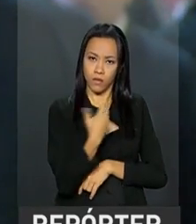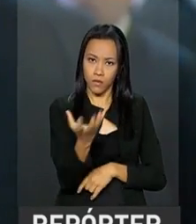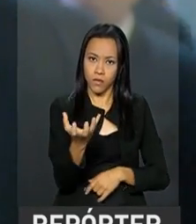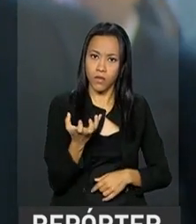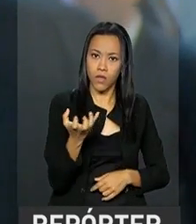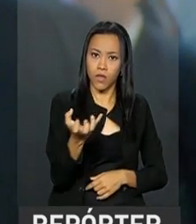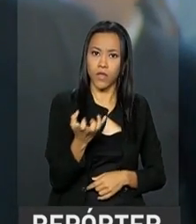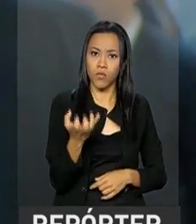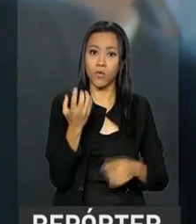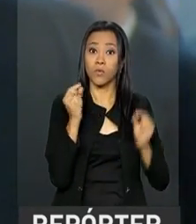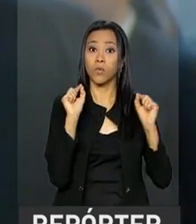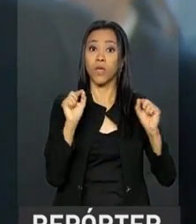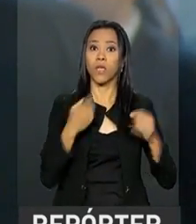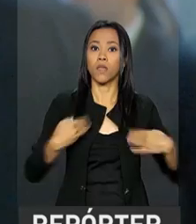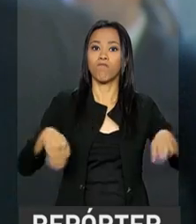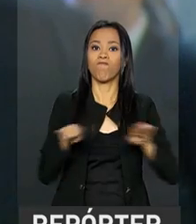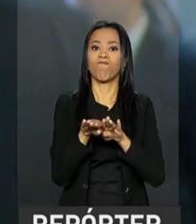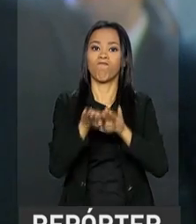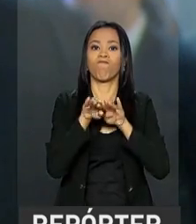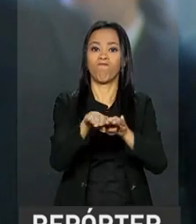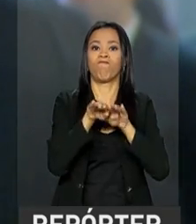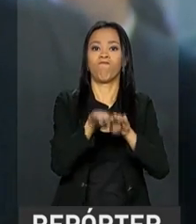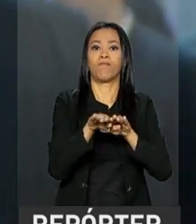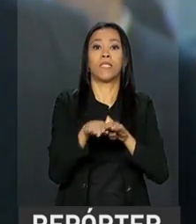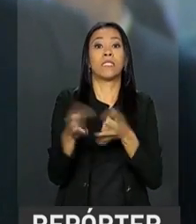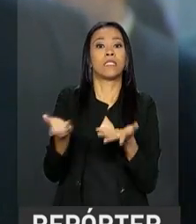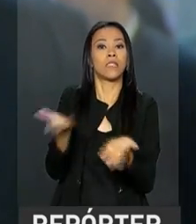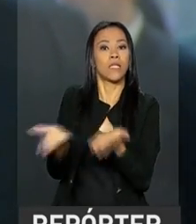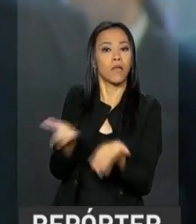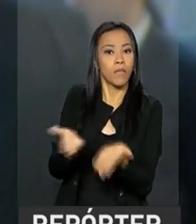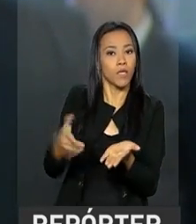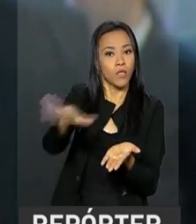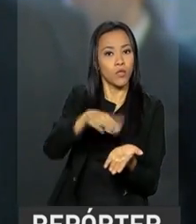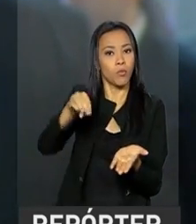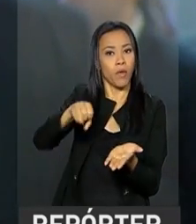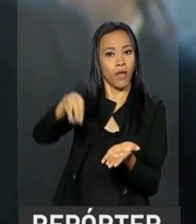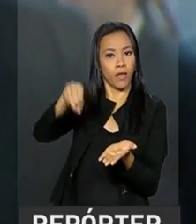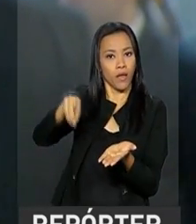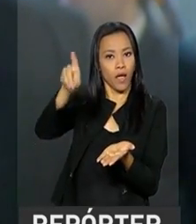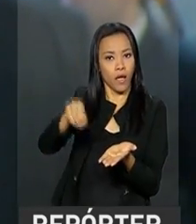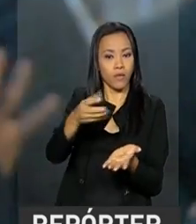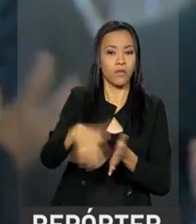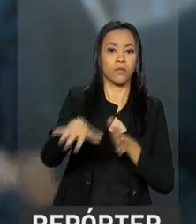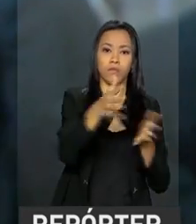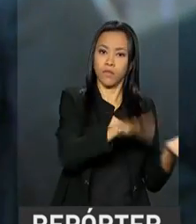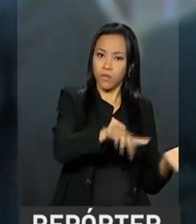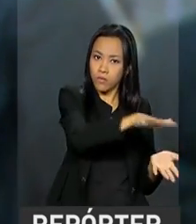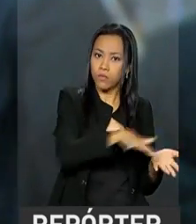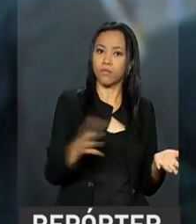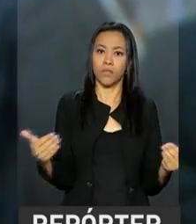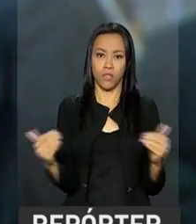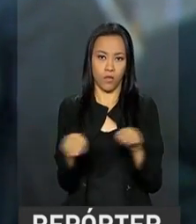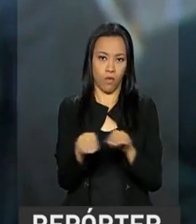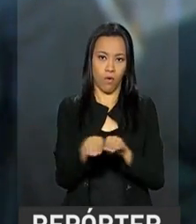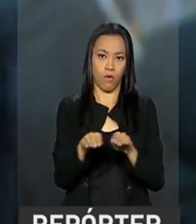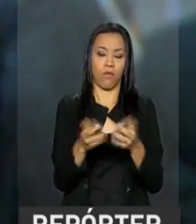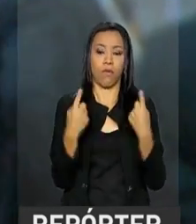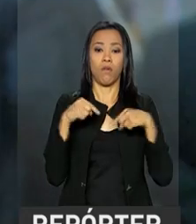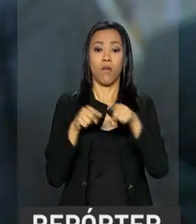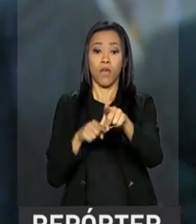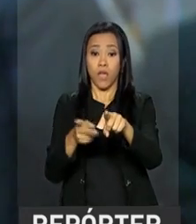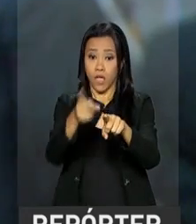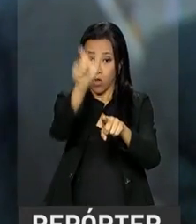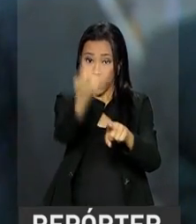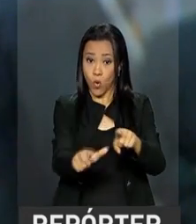uma isonomia entre o tratamento dado ao mercado livre e ao mercado cativo. O presidente do fórum lembra que o